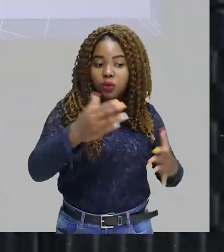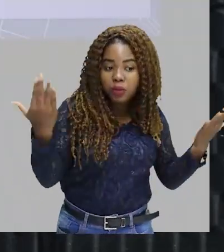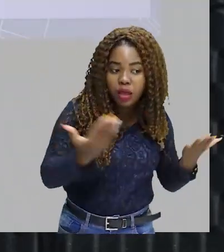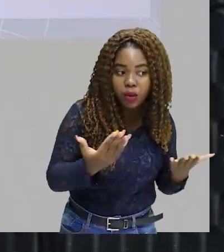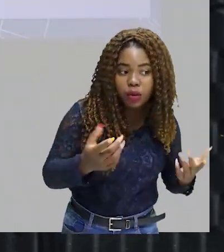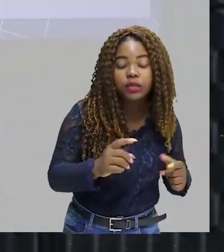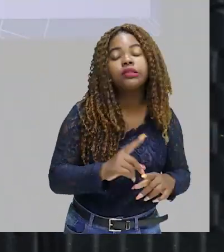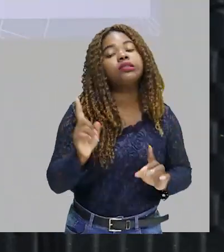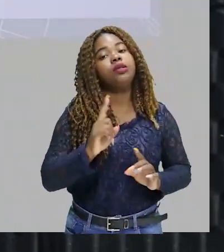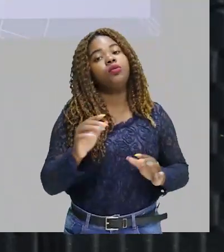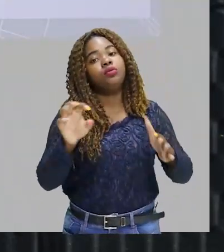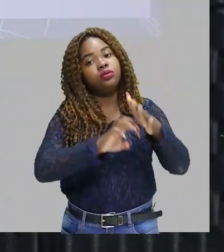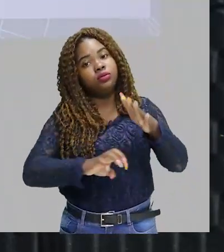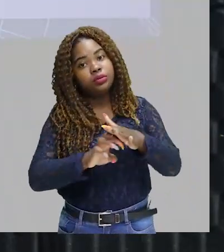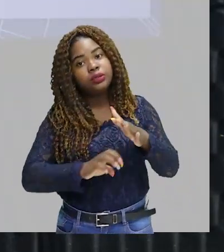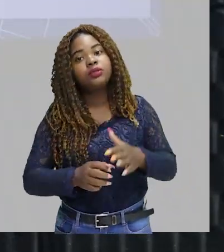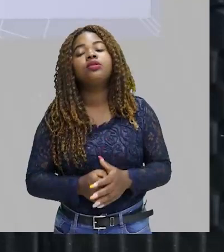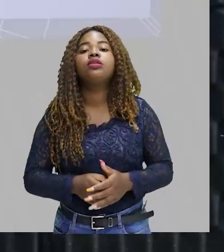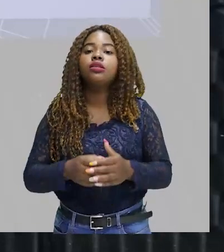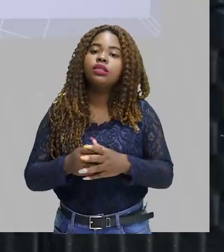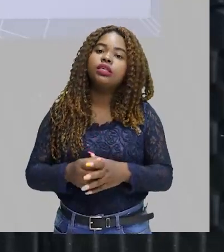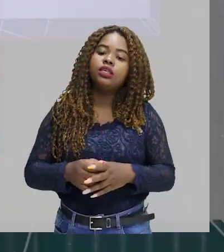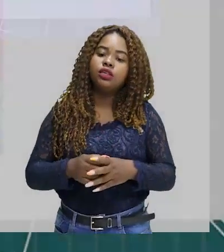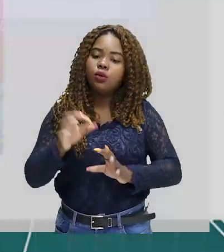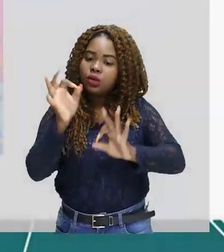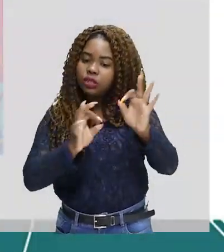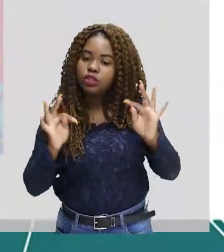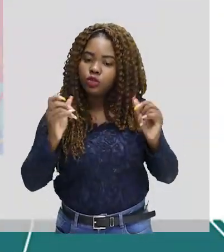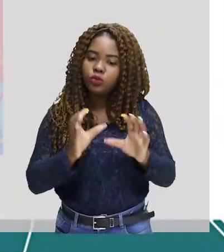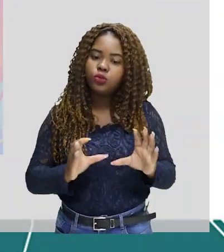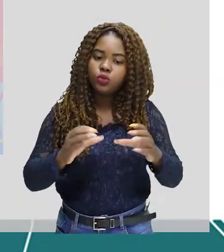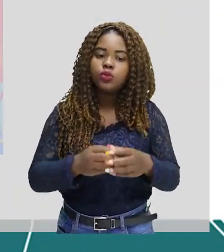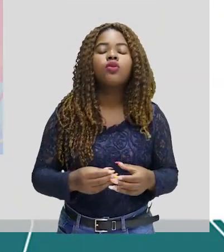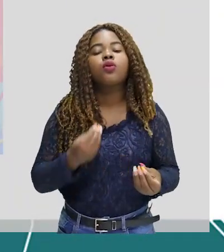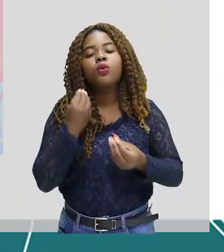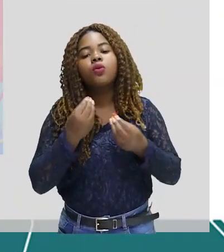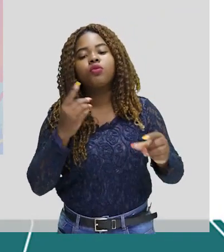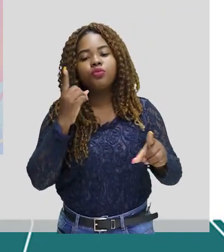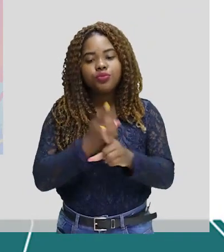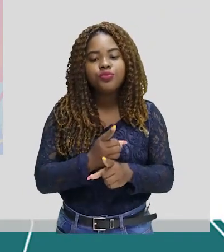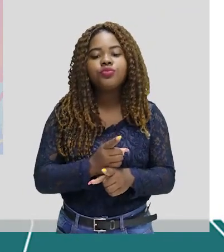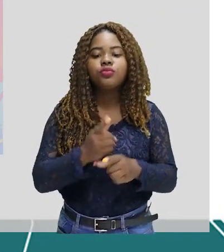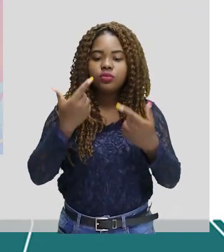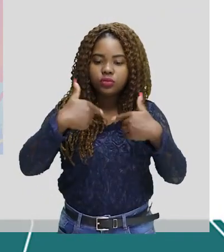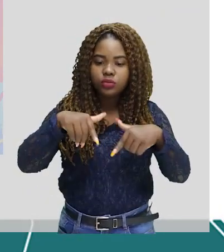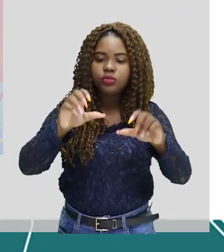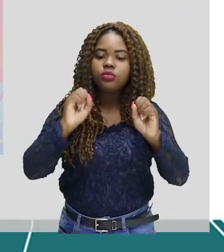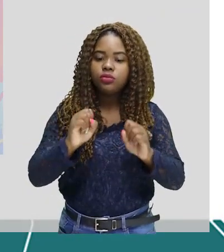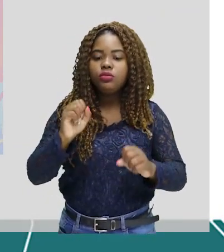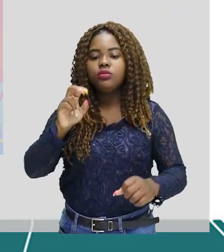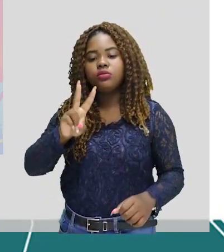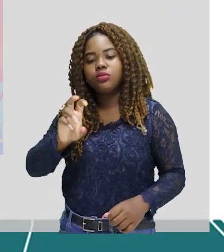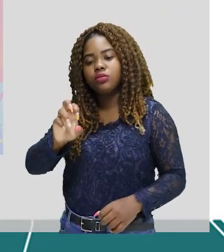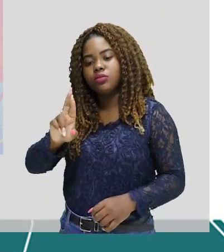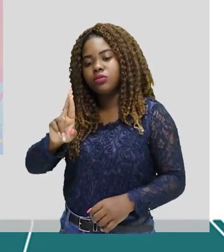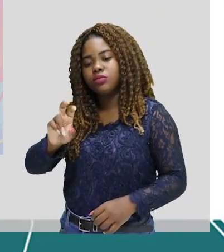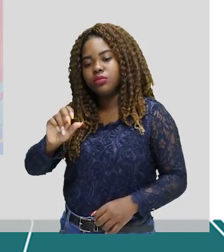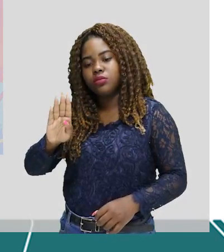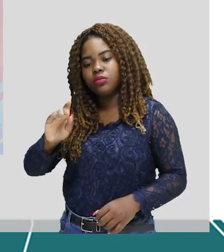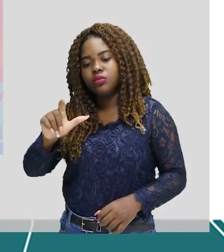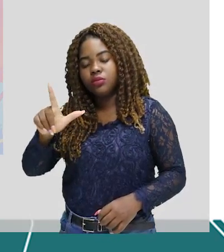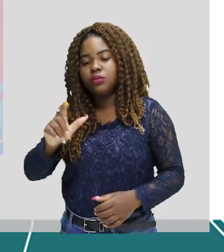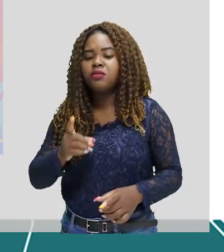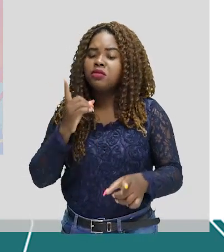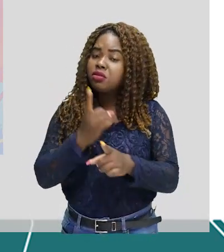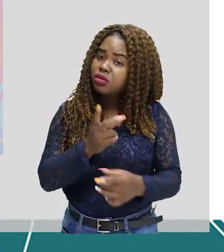que direcionam todo o grupo. E onde a gente pode encontrar a linguagem verbal? A linguagem verbal a gente vai encontrar o